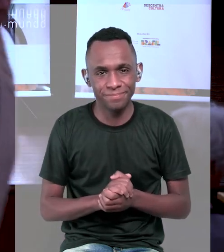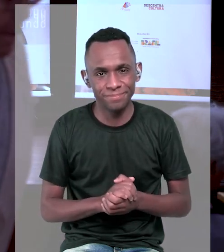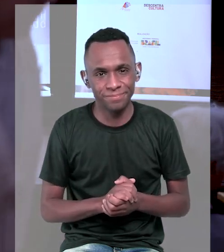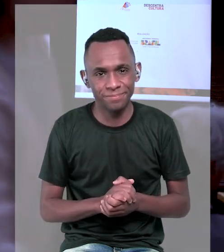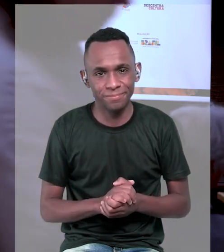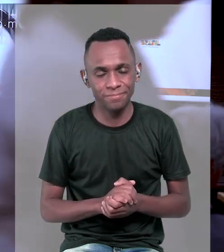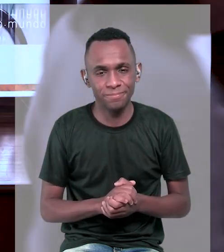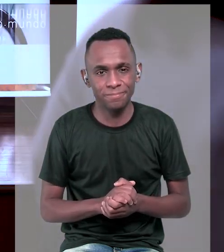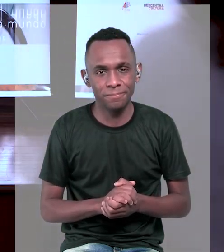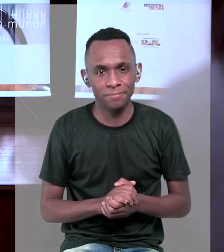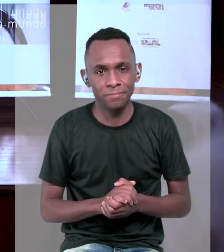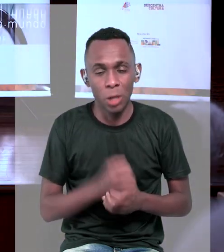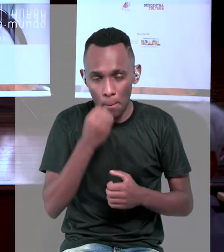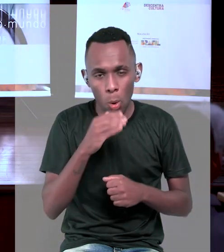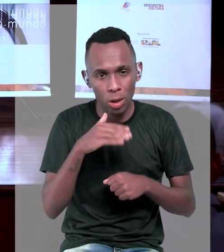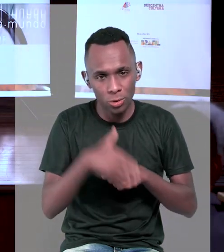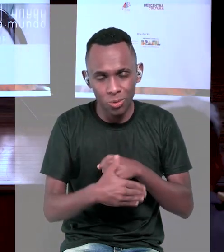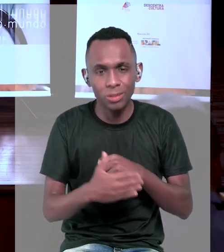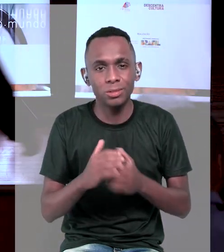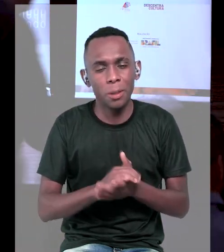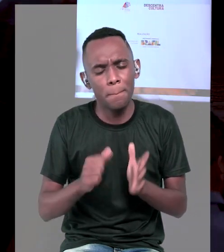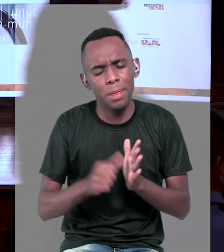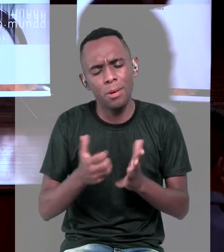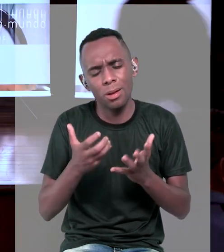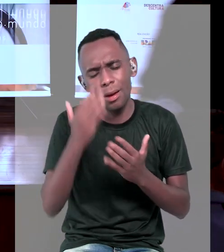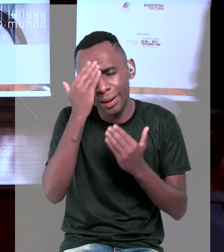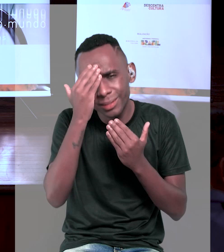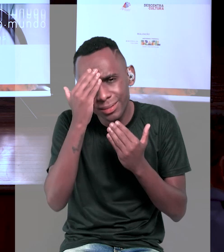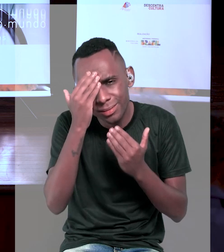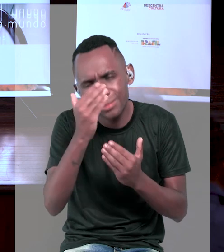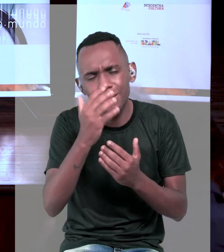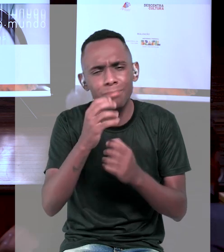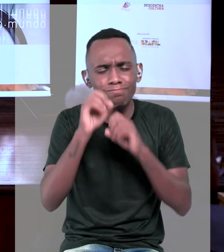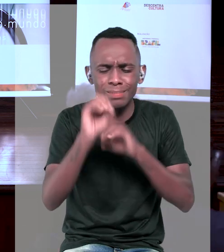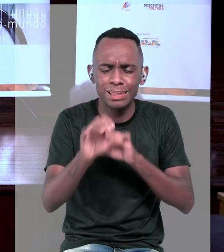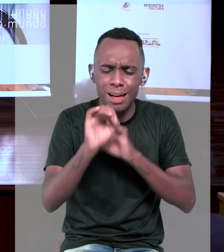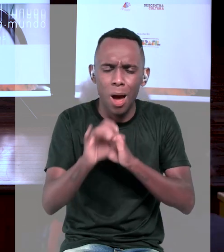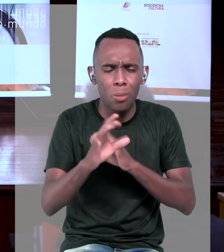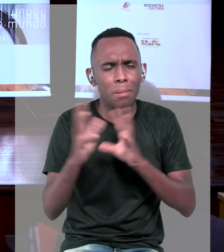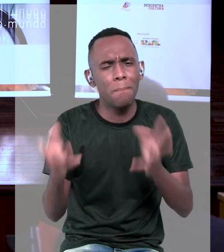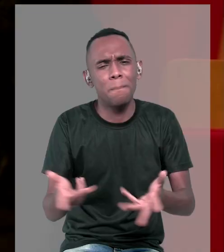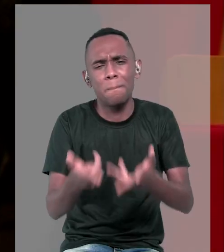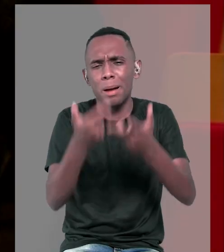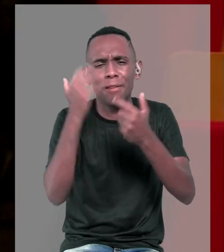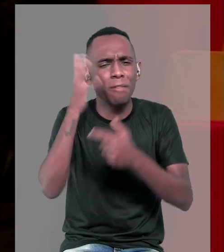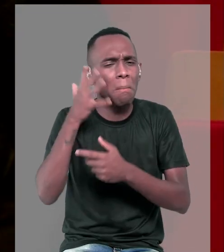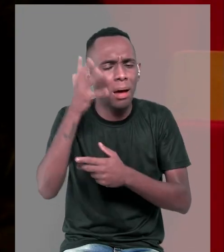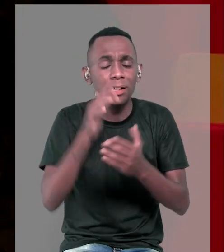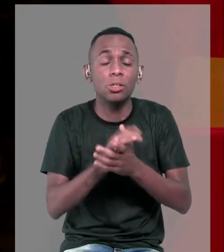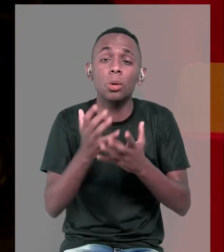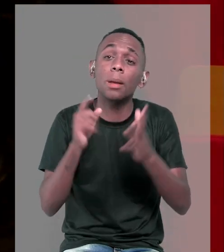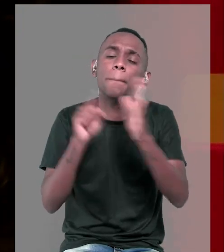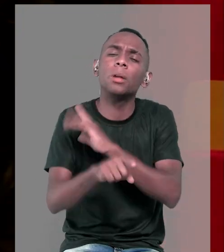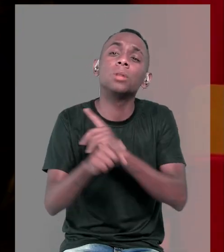Boa noite. Primeiro agradecer, né, essa aula maravilhosa e perguntar, eu estava ouvindo o